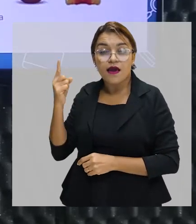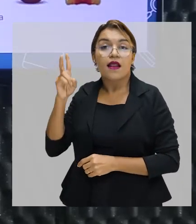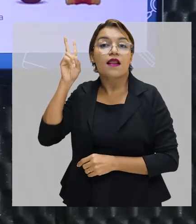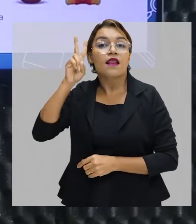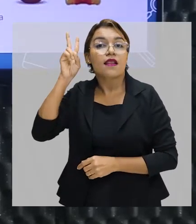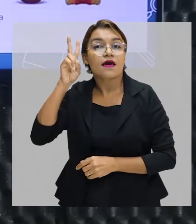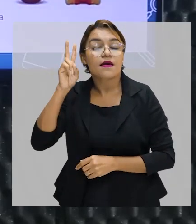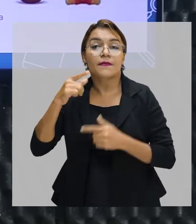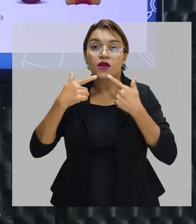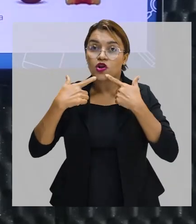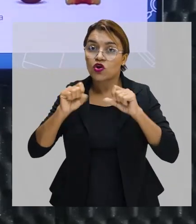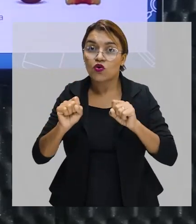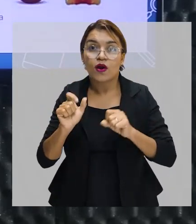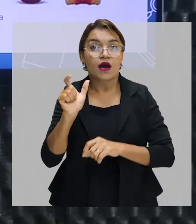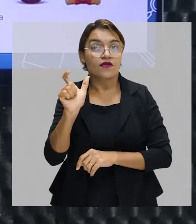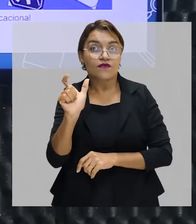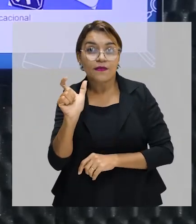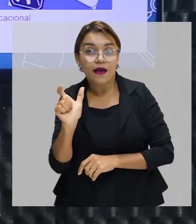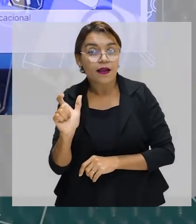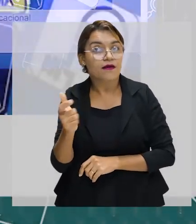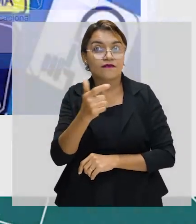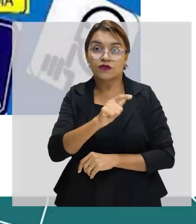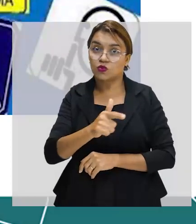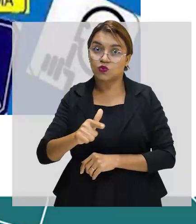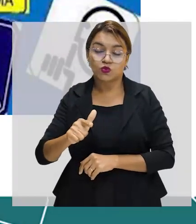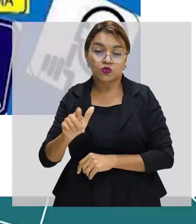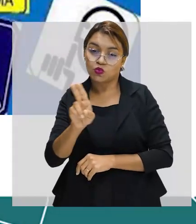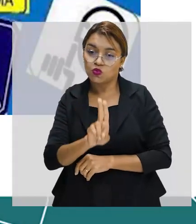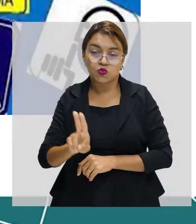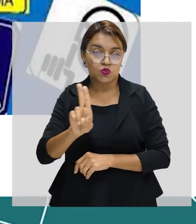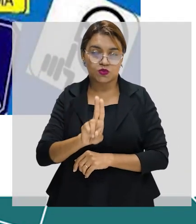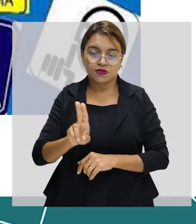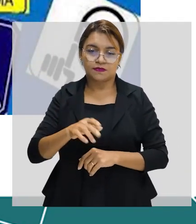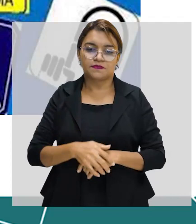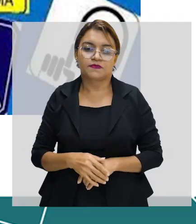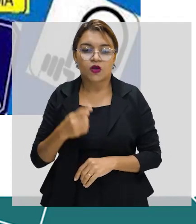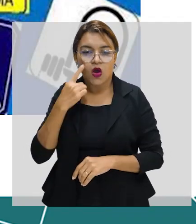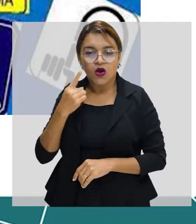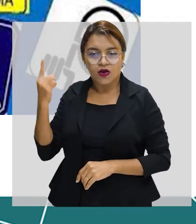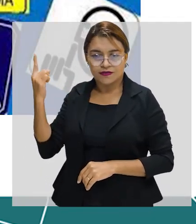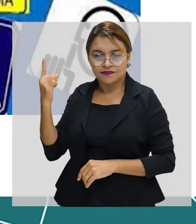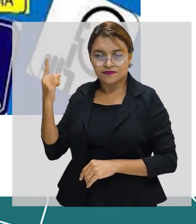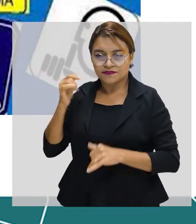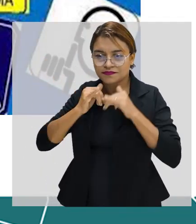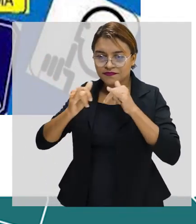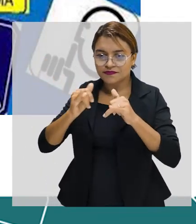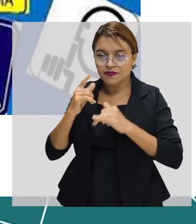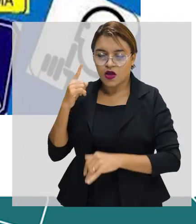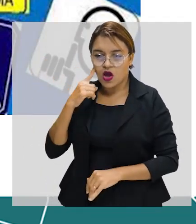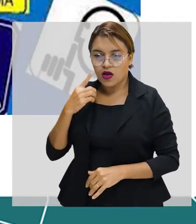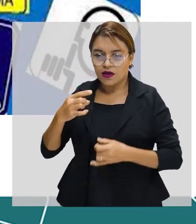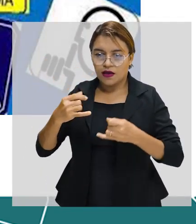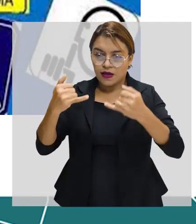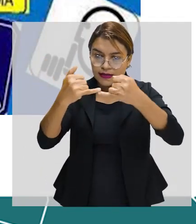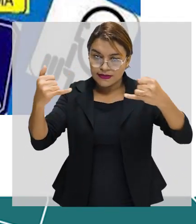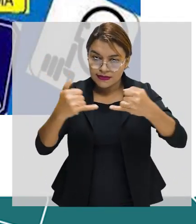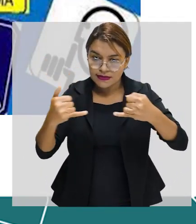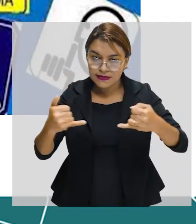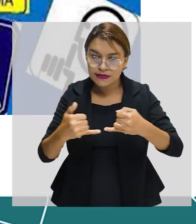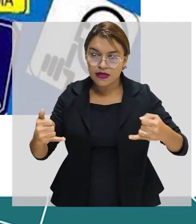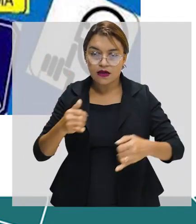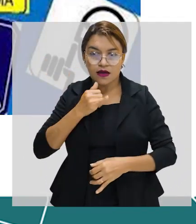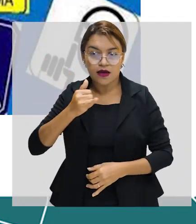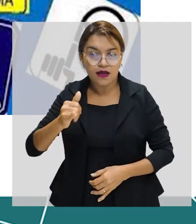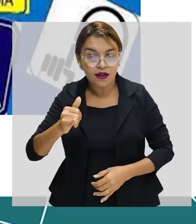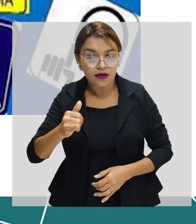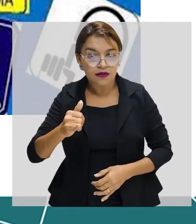verbal. Ixi, entre outras, no trânsito, né? Esses avisos aqui, ó. Cerca elétrica, isso aqui é verbal, mas esse